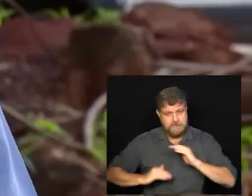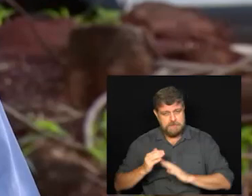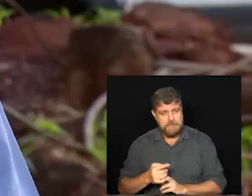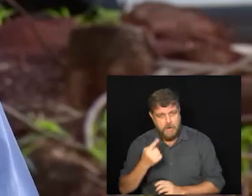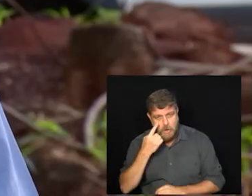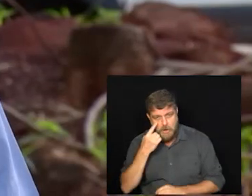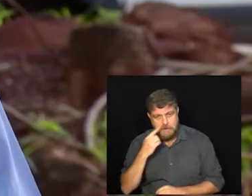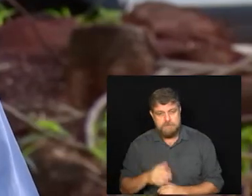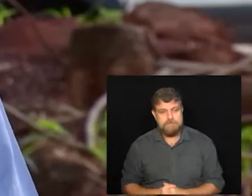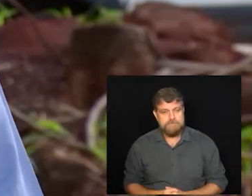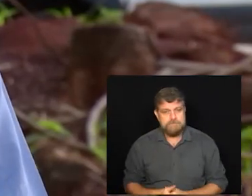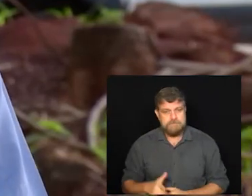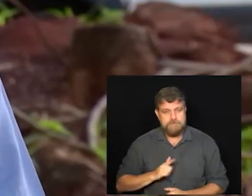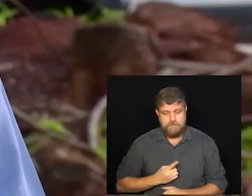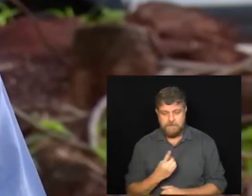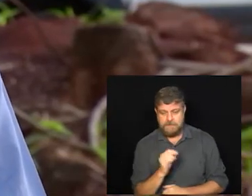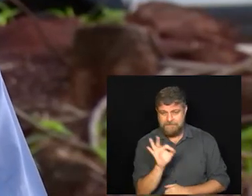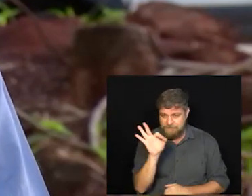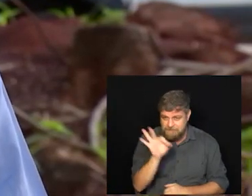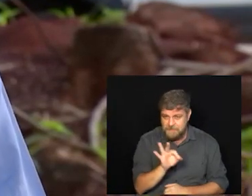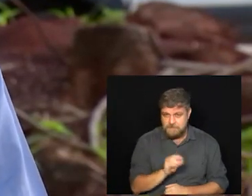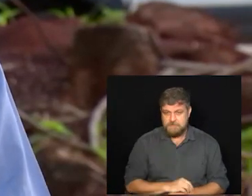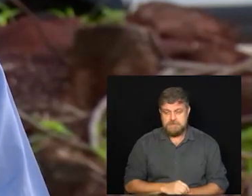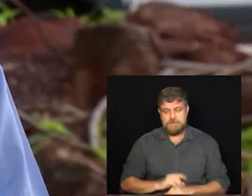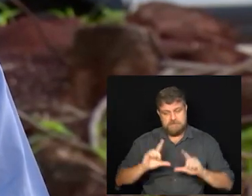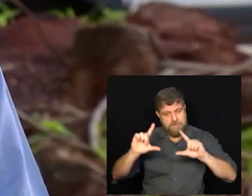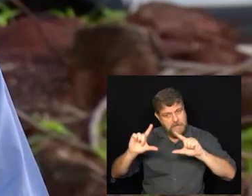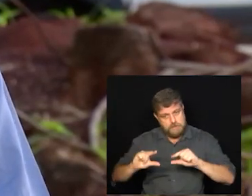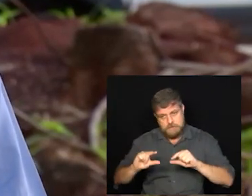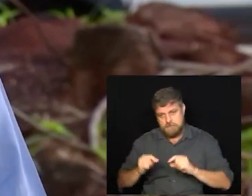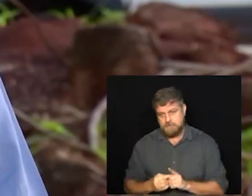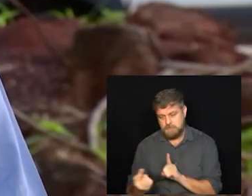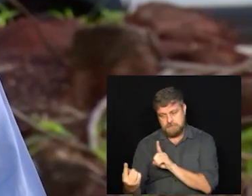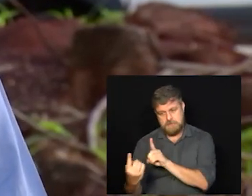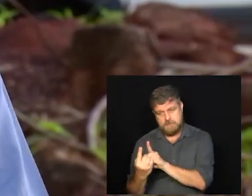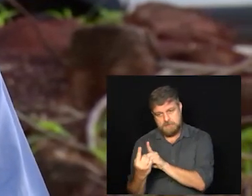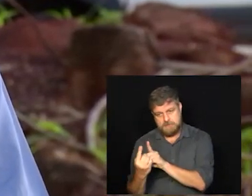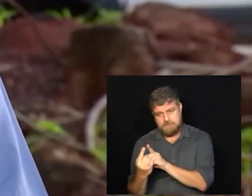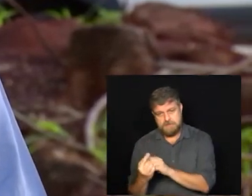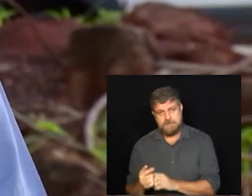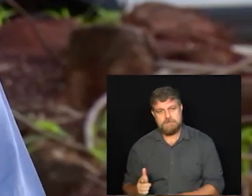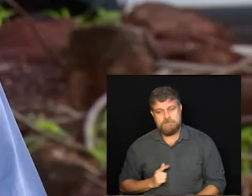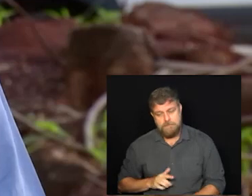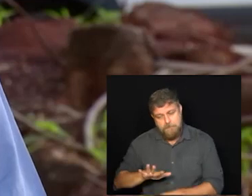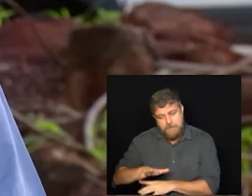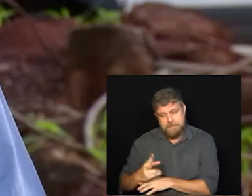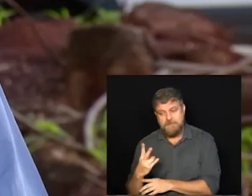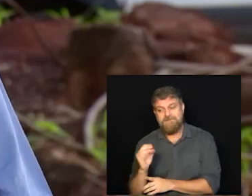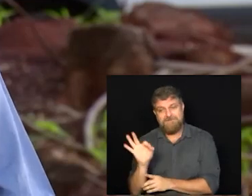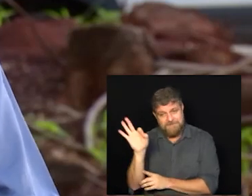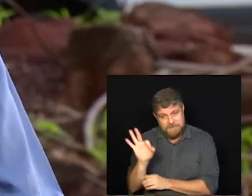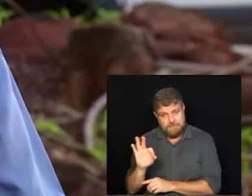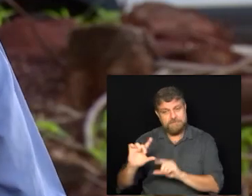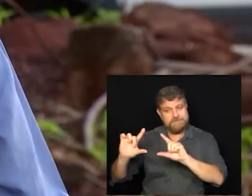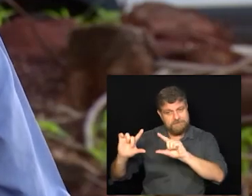redução parcial de 20% dos atendimentos ambulatoriais, na média,